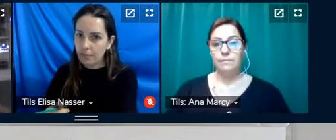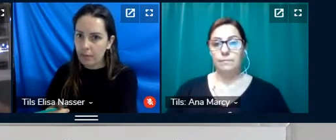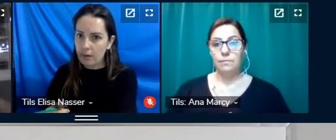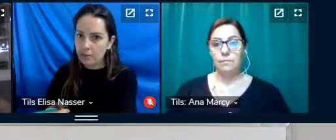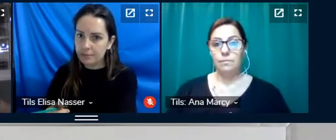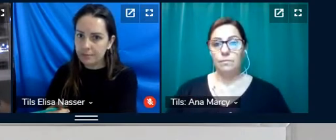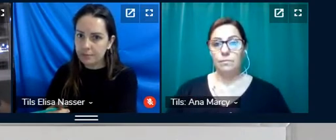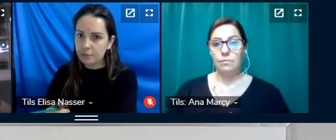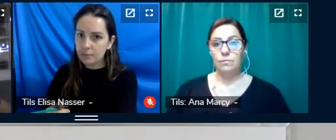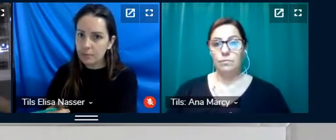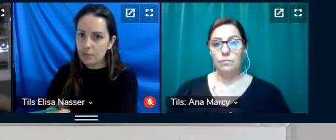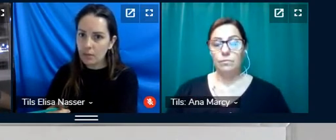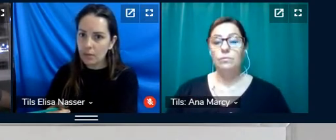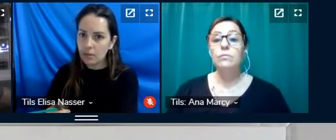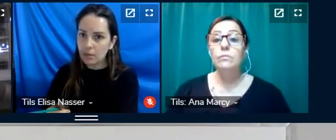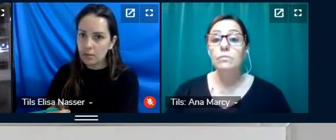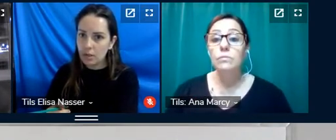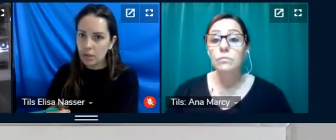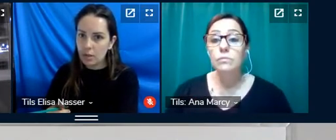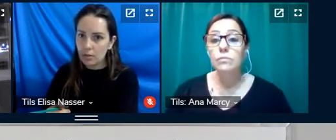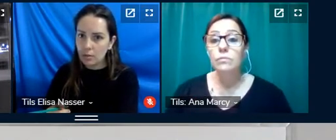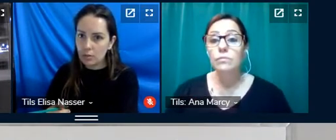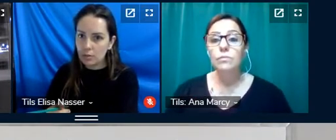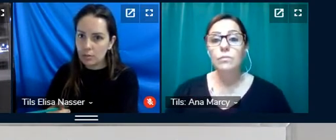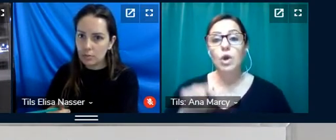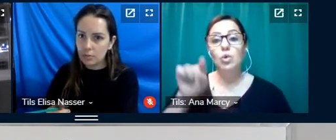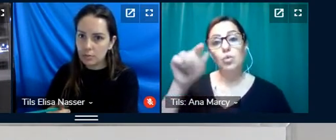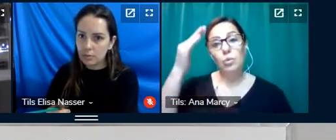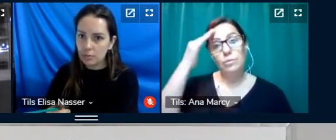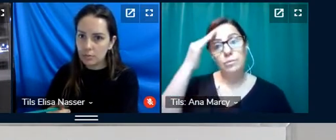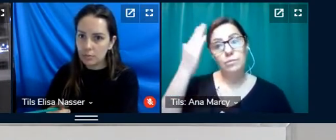Vou dar uns minutinhos, tá? Vamos fazer.